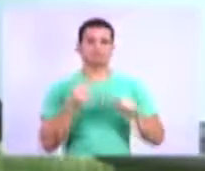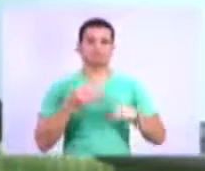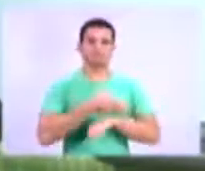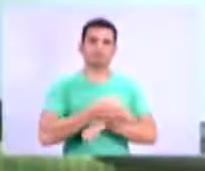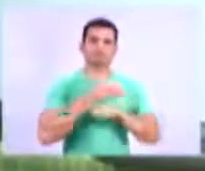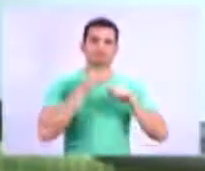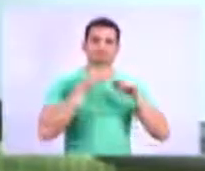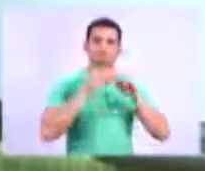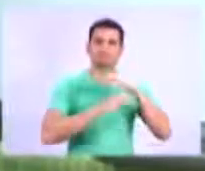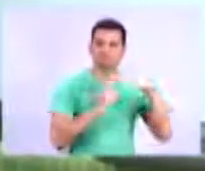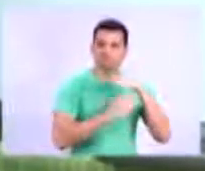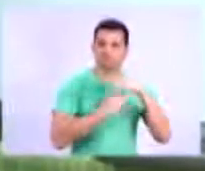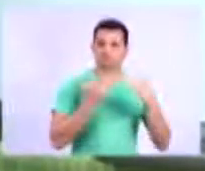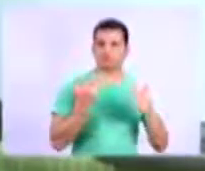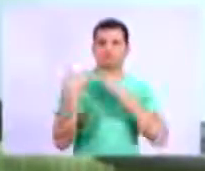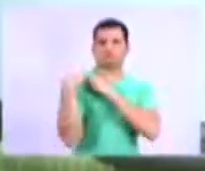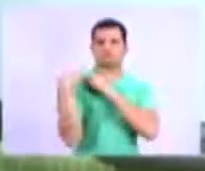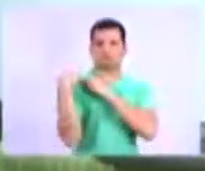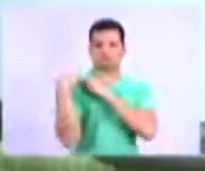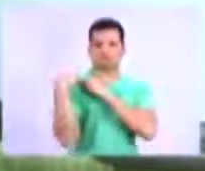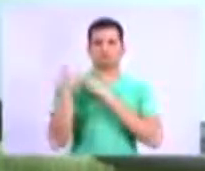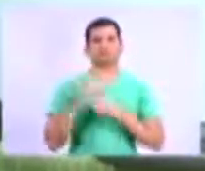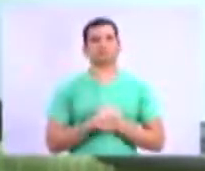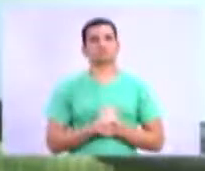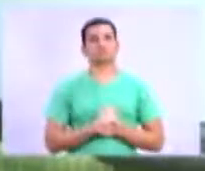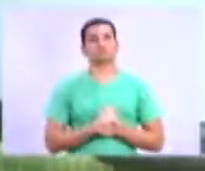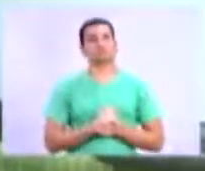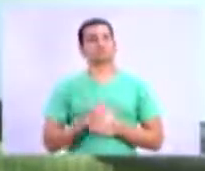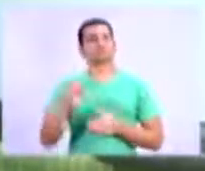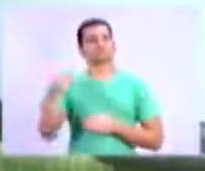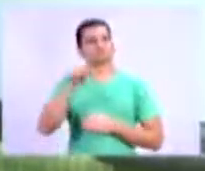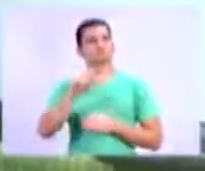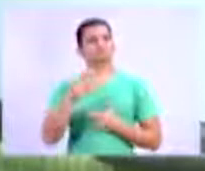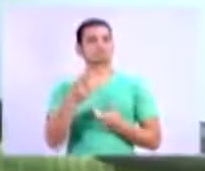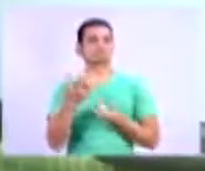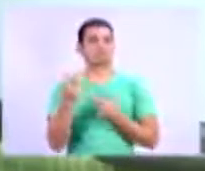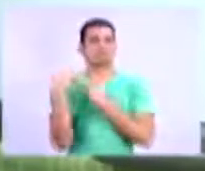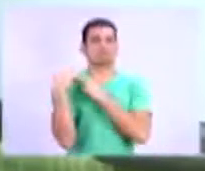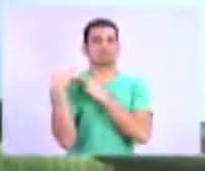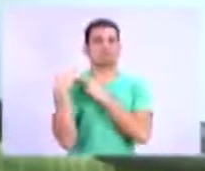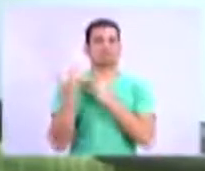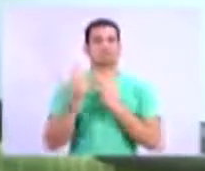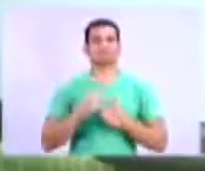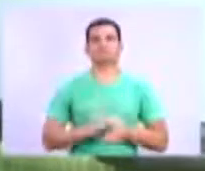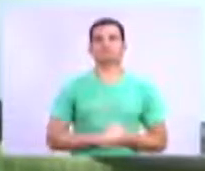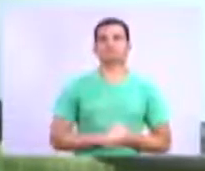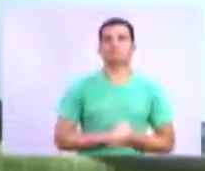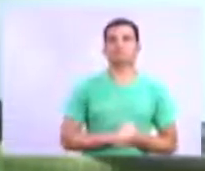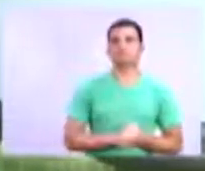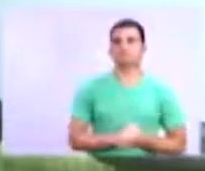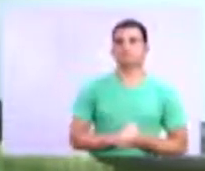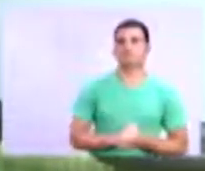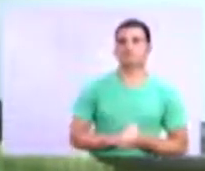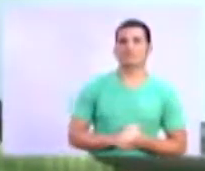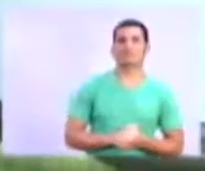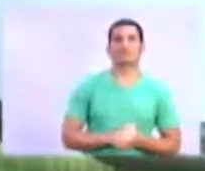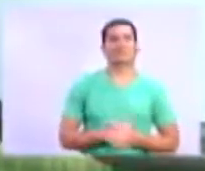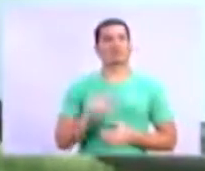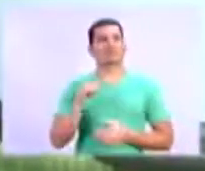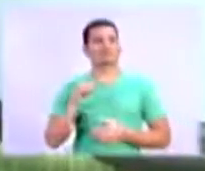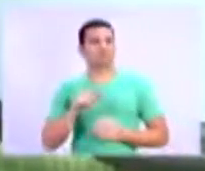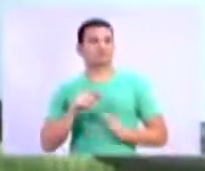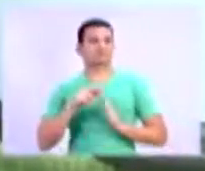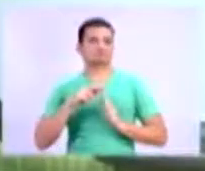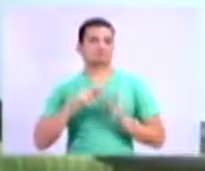forma responsável, que vocês estão colocando essa questão da responsabilidade. Então, essa é uma conduta